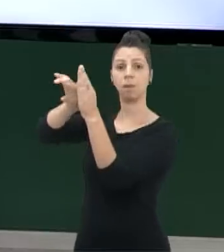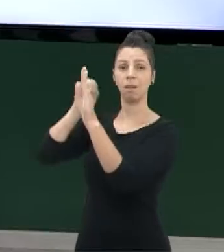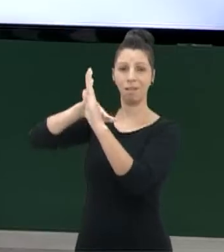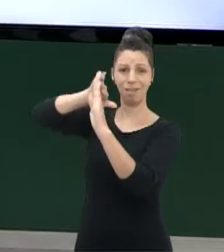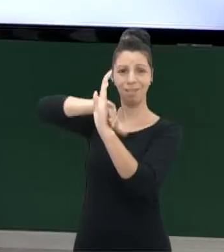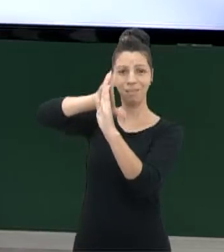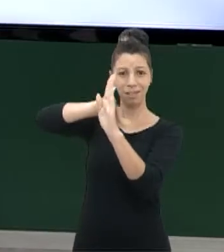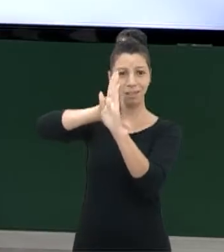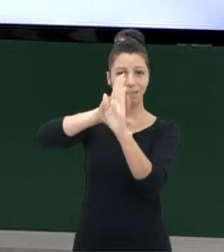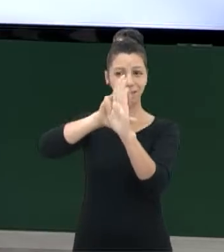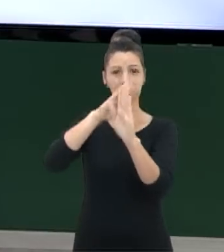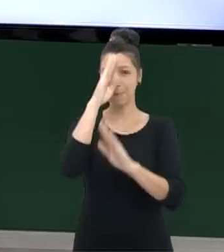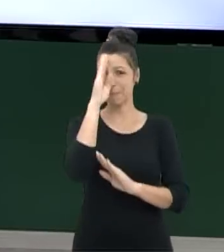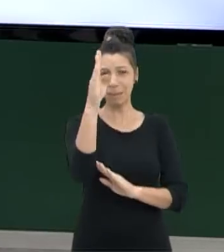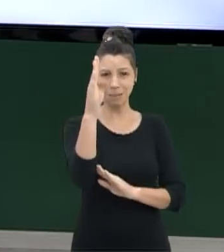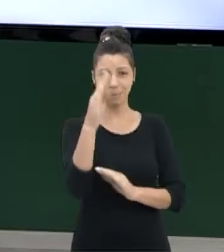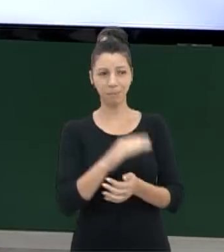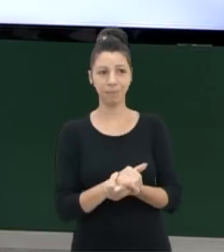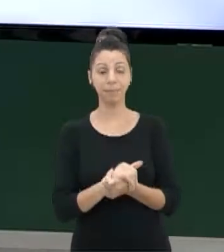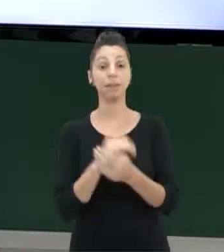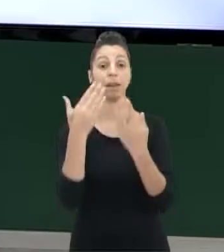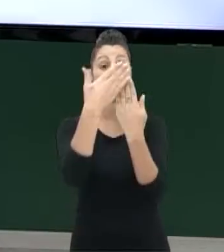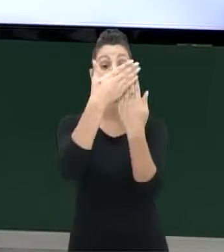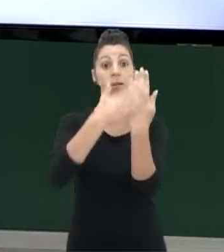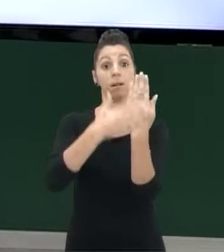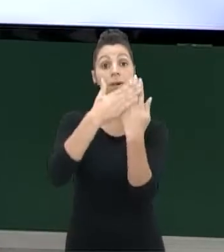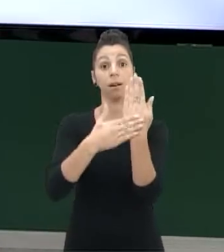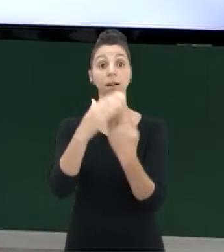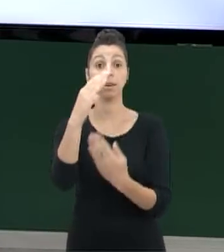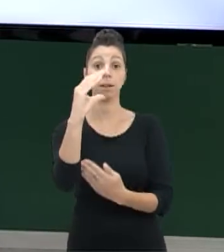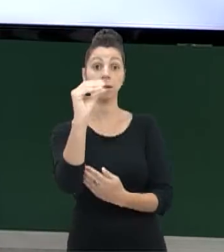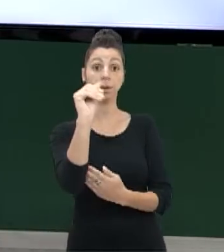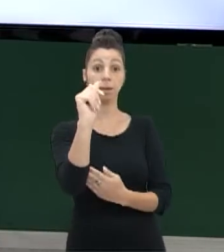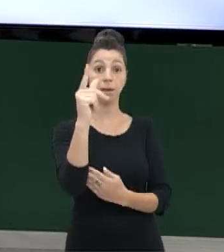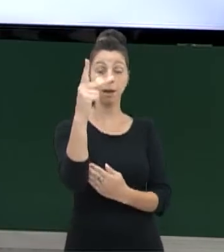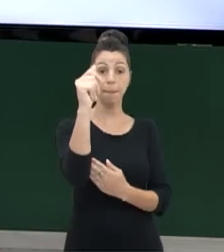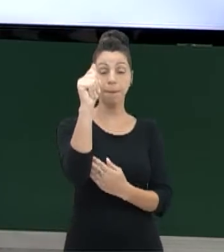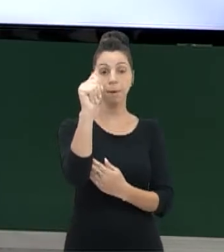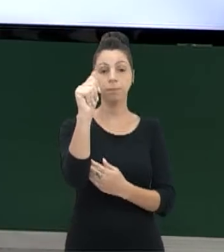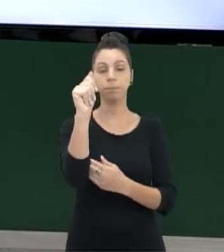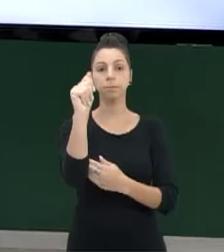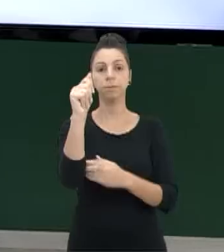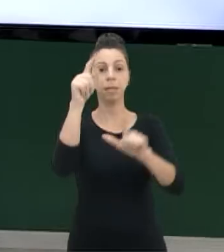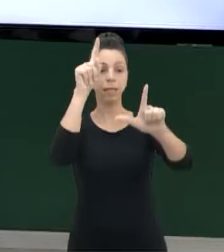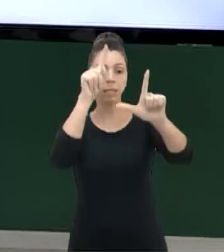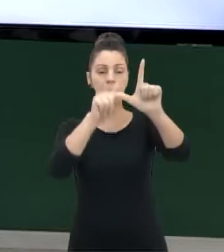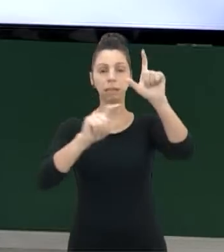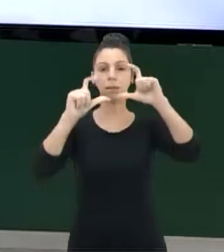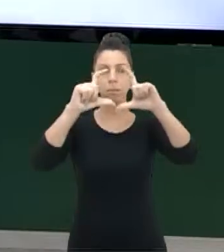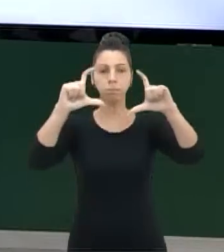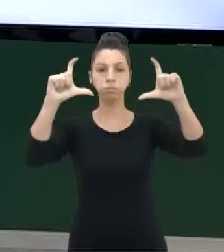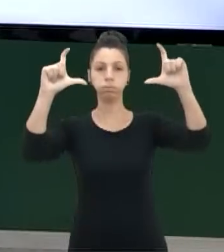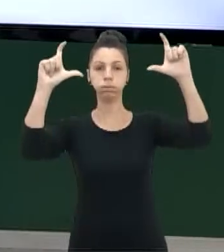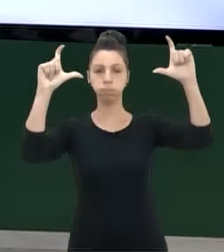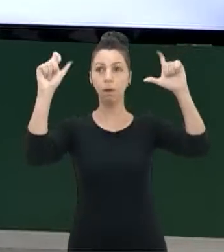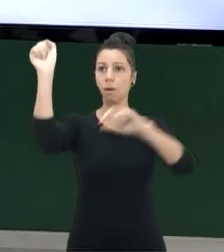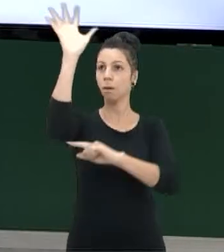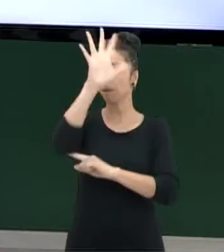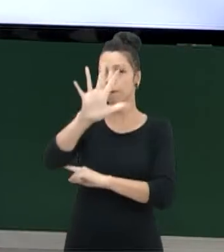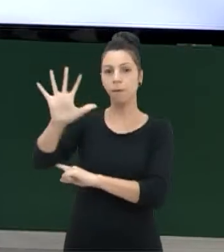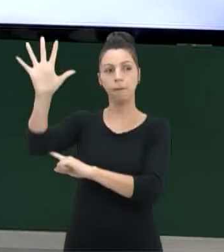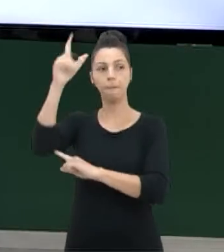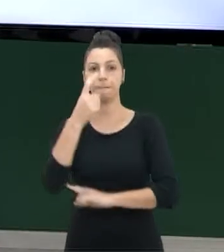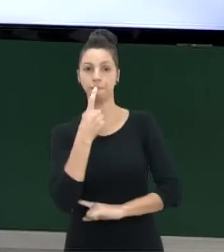daquele interlocutor pretendido? A capa, tá? Aqui a gente tem letras grandes, você tem uma imagem, né? Você tem o